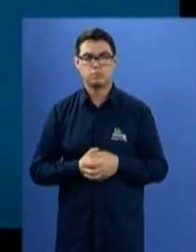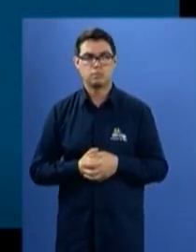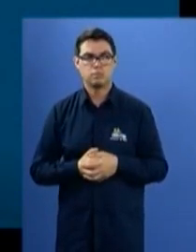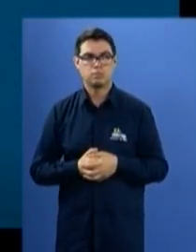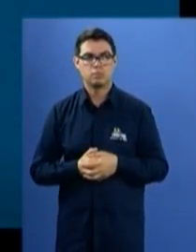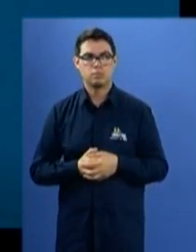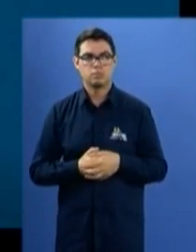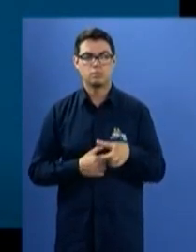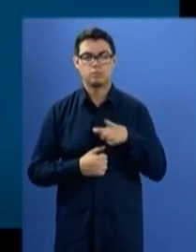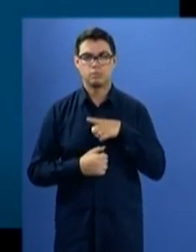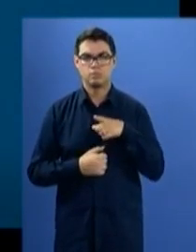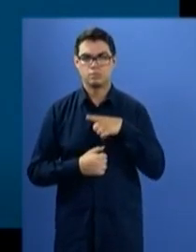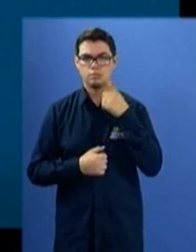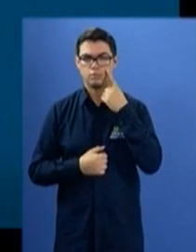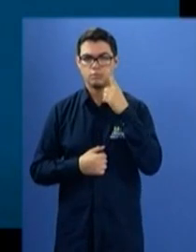Nós podemos fornecer